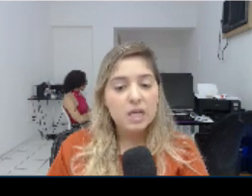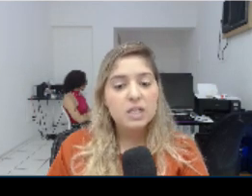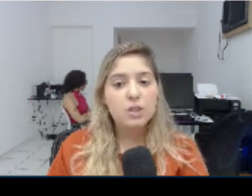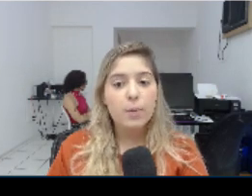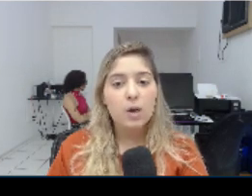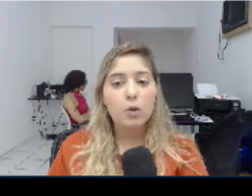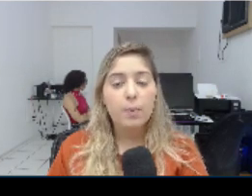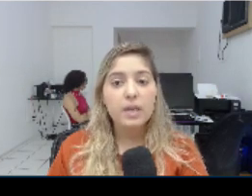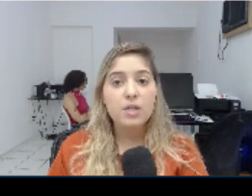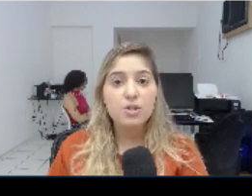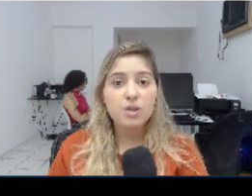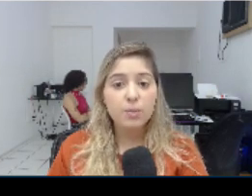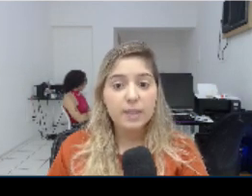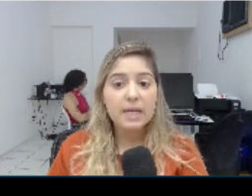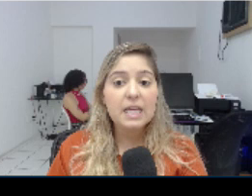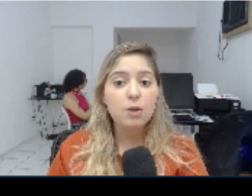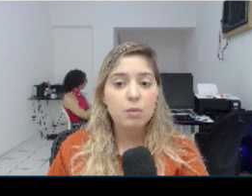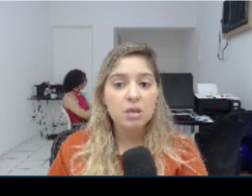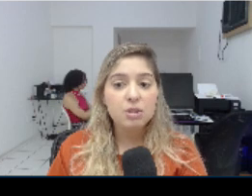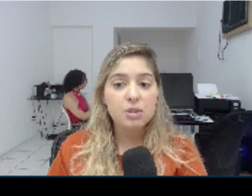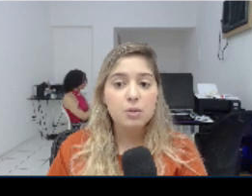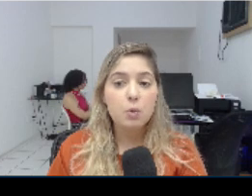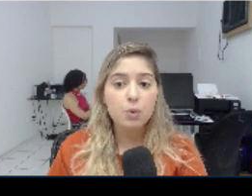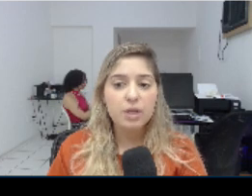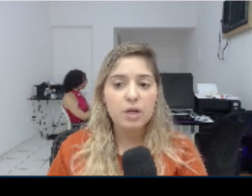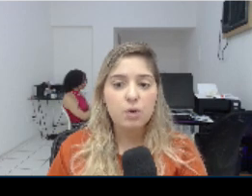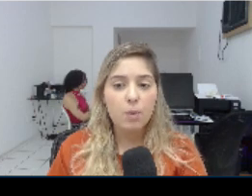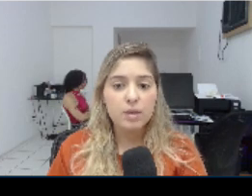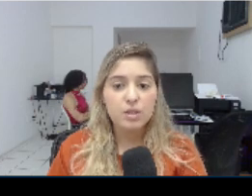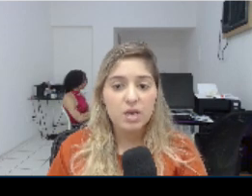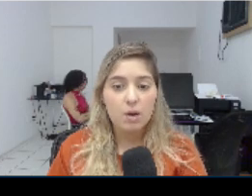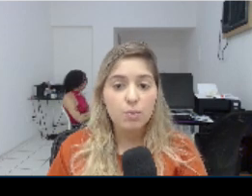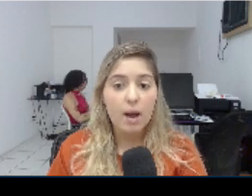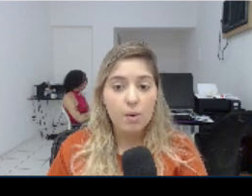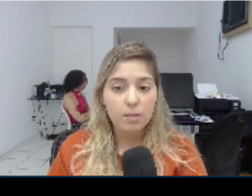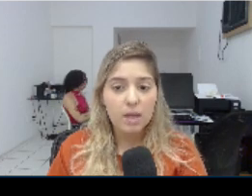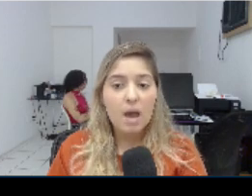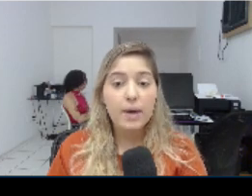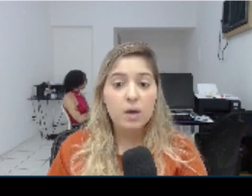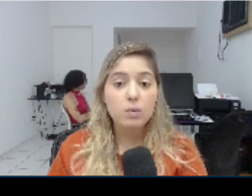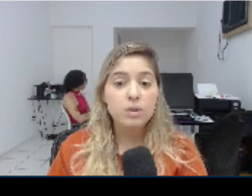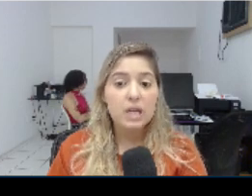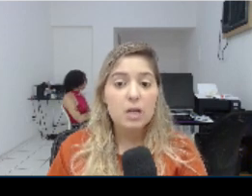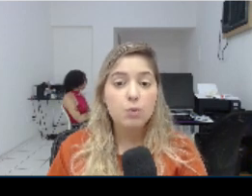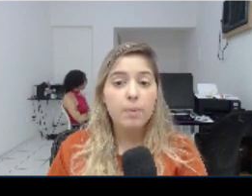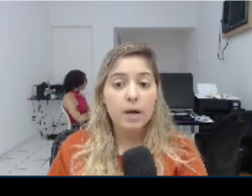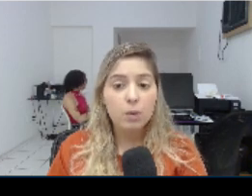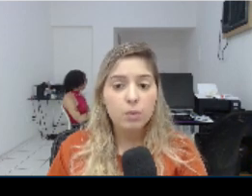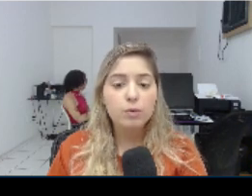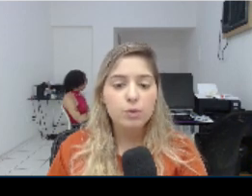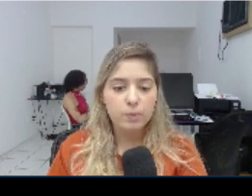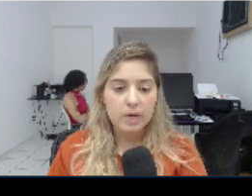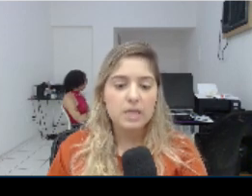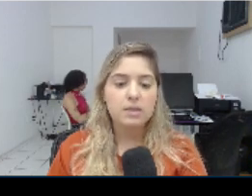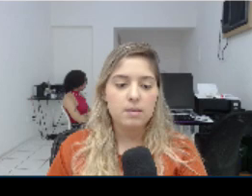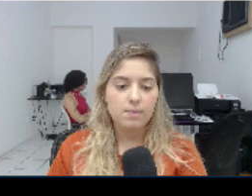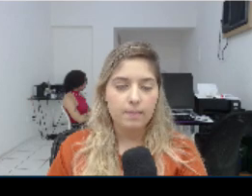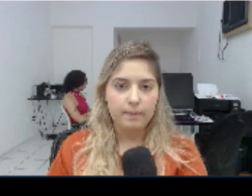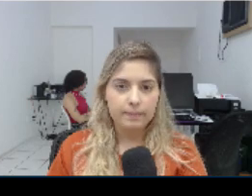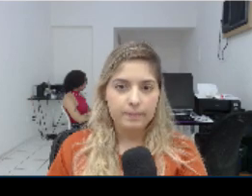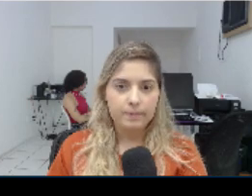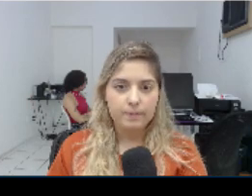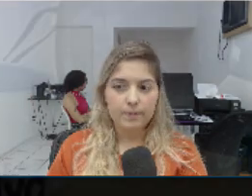0,78%. E sobre economia, Dilma e Lula discutem nome de Geraldo Alckmin para Conselho do Banco dos